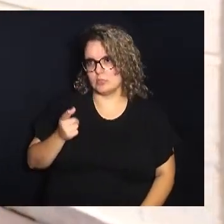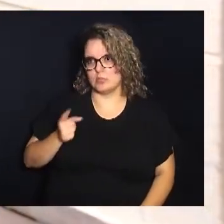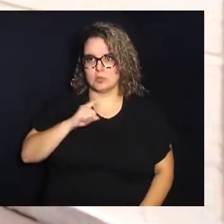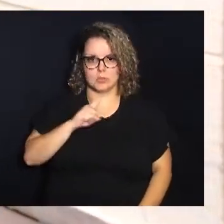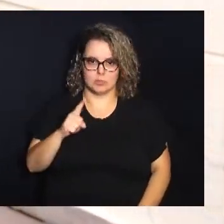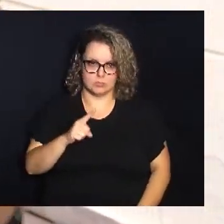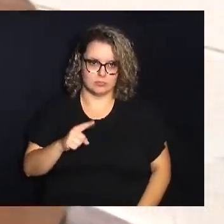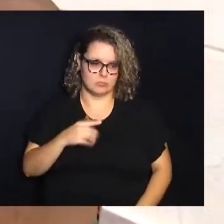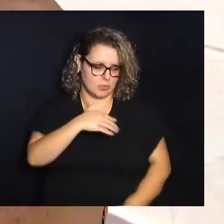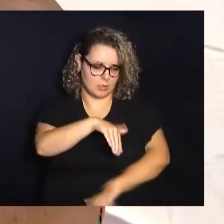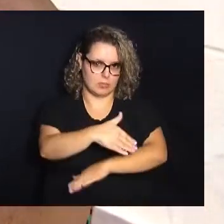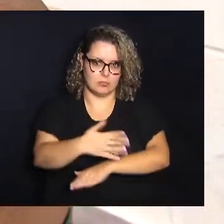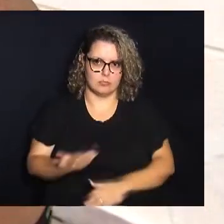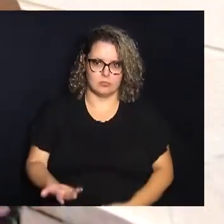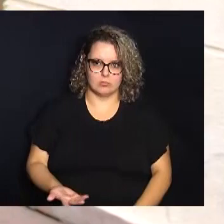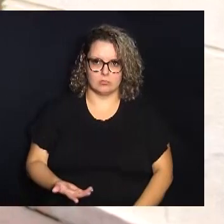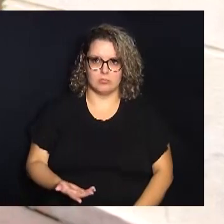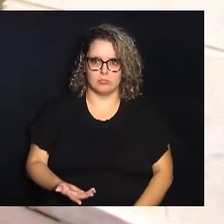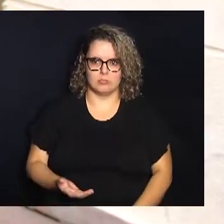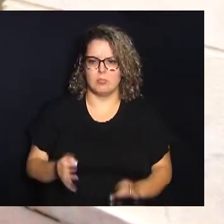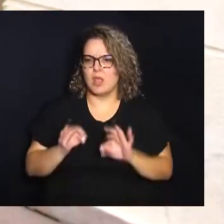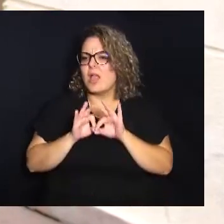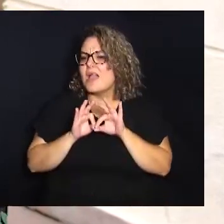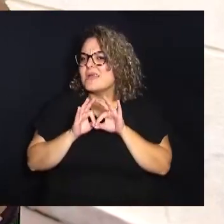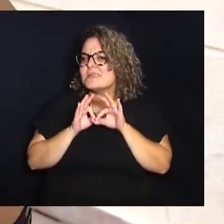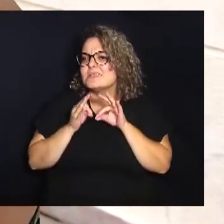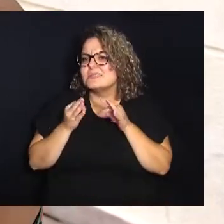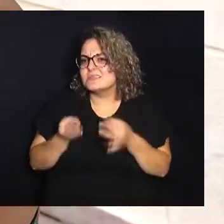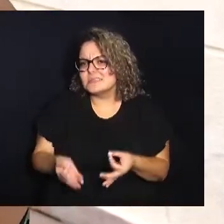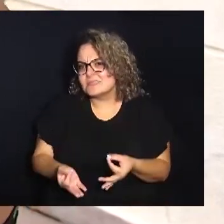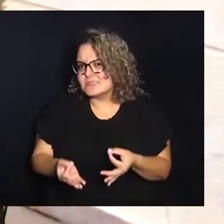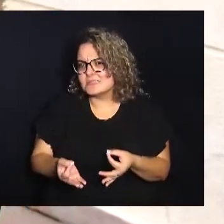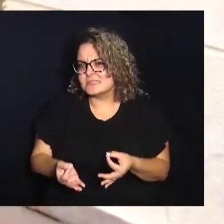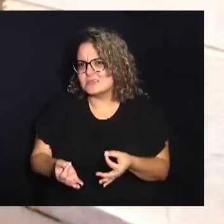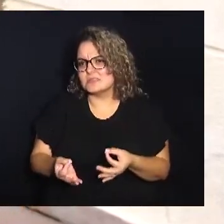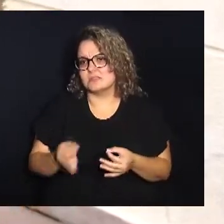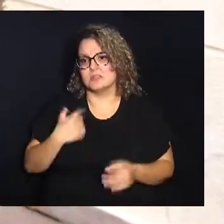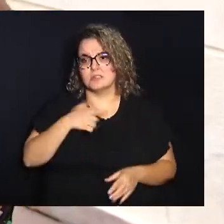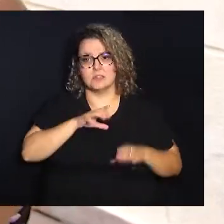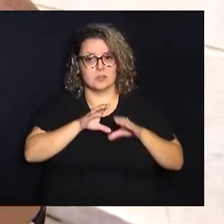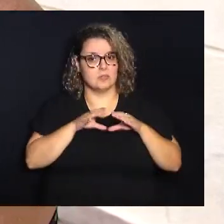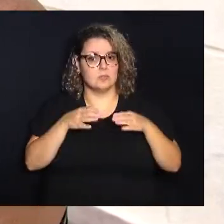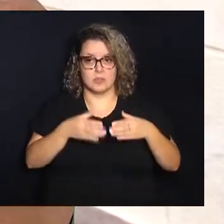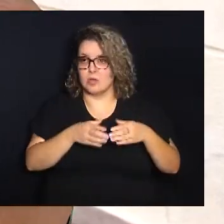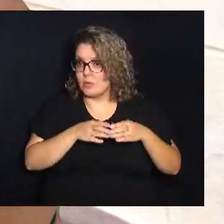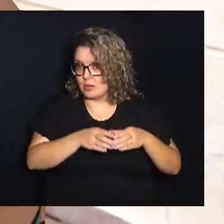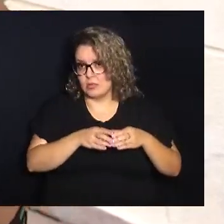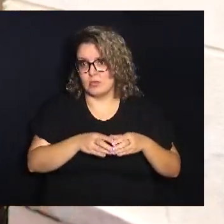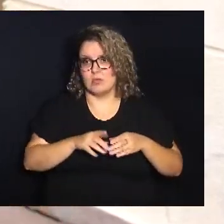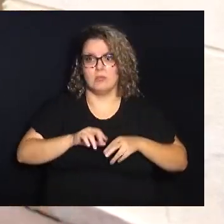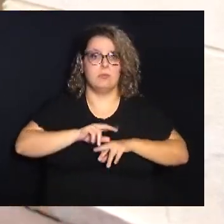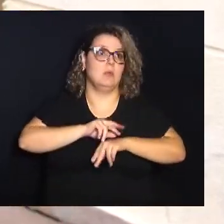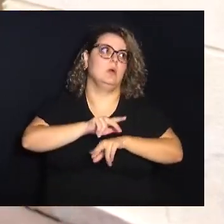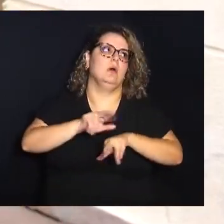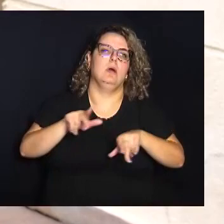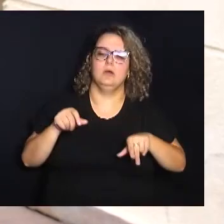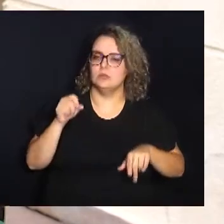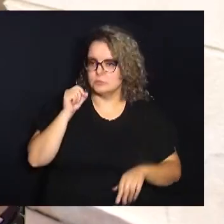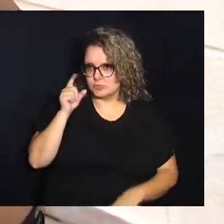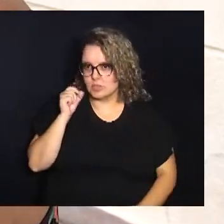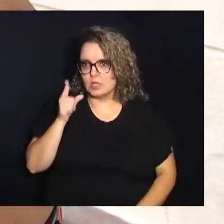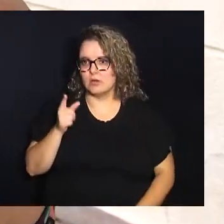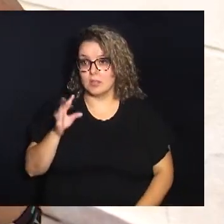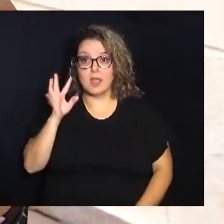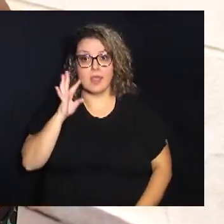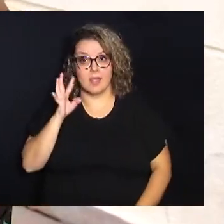são geralmente eles não saem na rua é é bem é bem simples e a gente vive numa comunidade aqui que nós temos muito